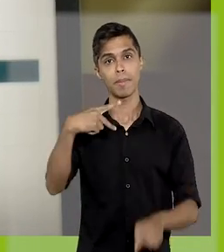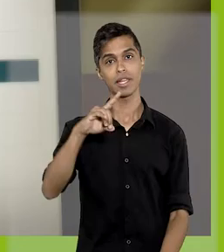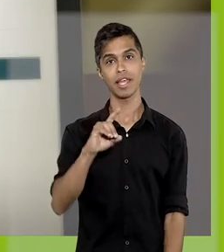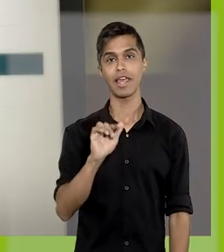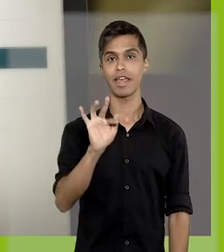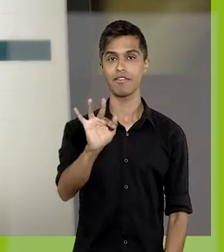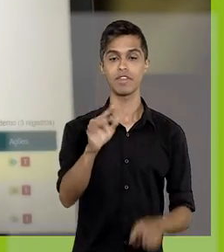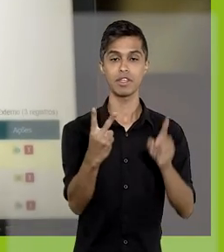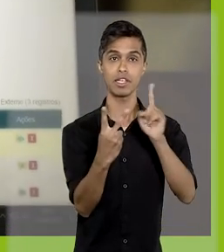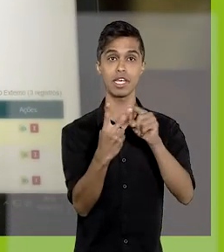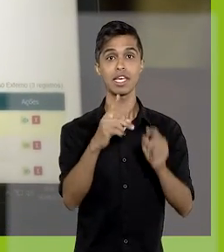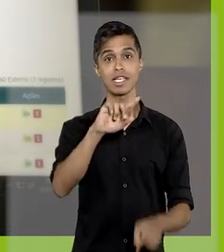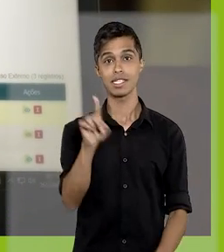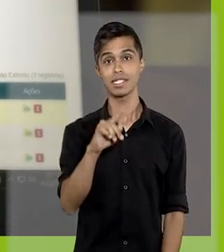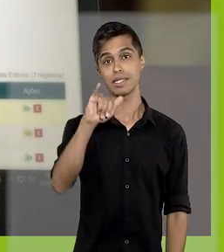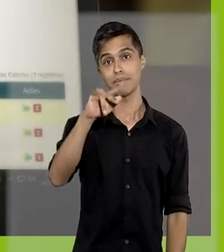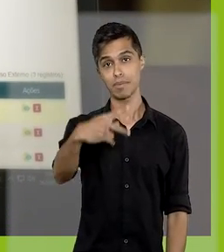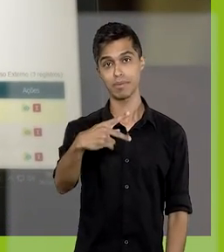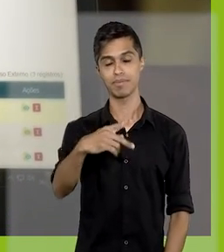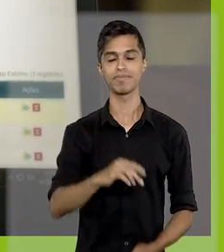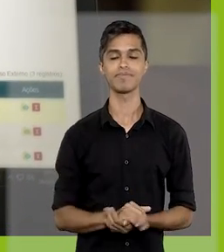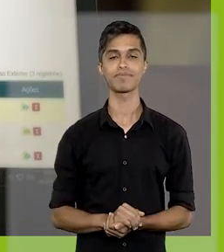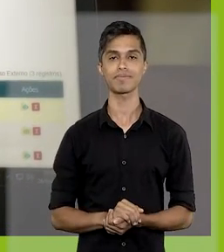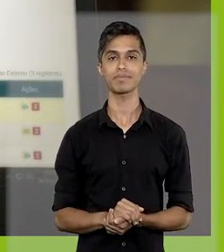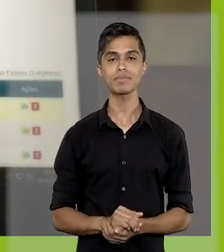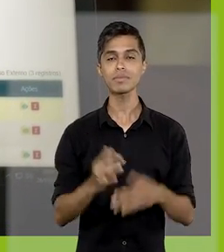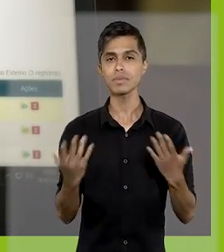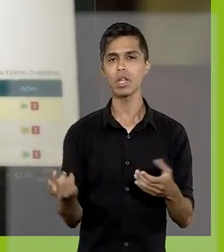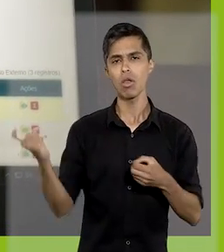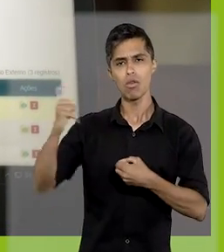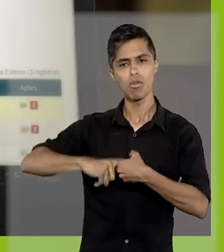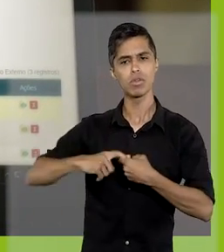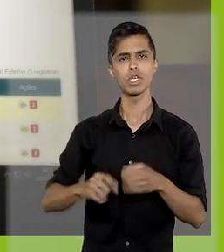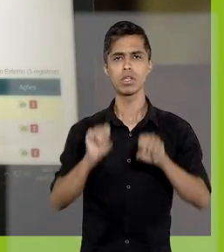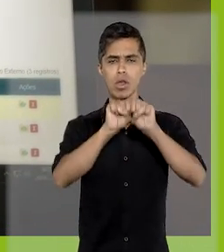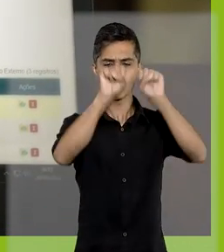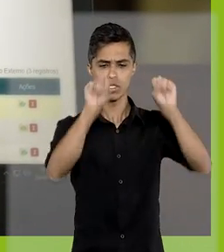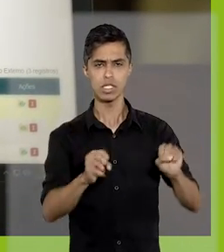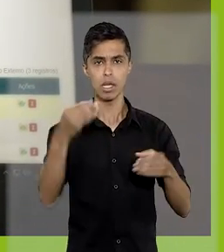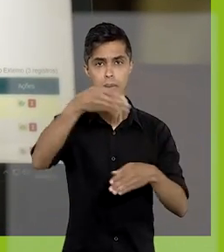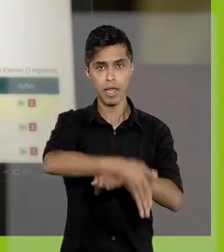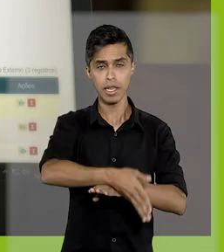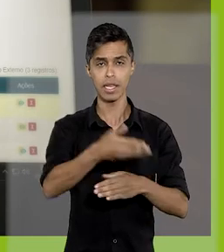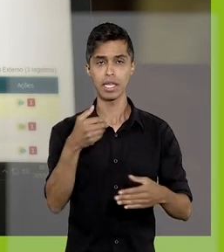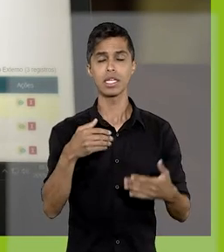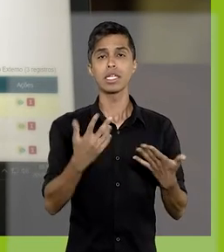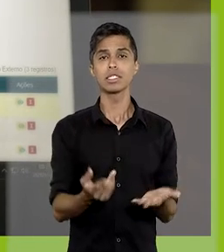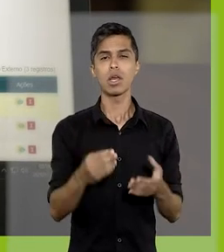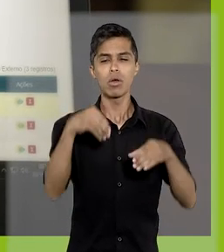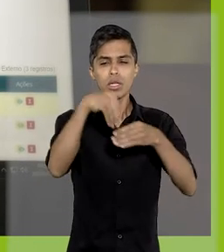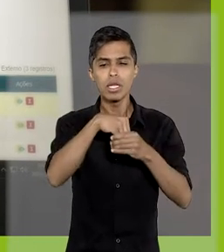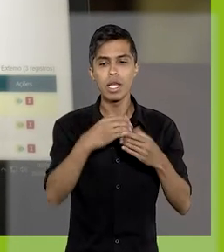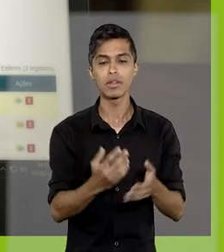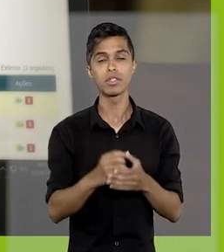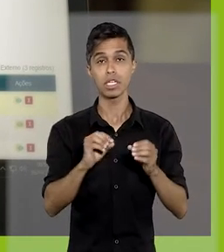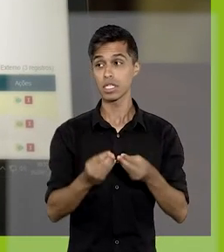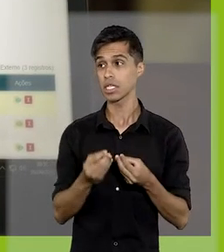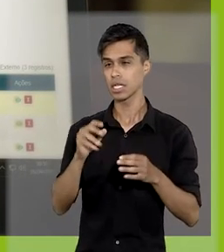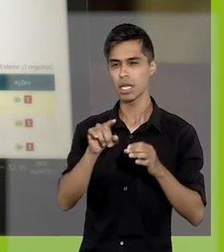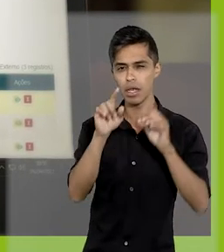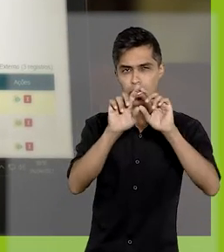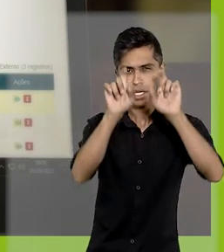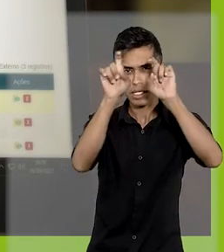ZIP. Retornando ao ambiente de usuários internos do SEI, na tela Gerenciar disponibilizações de acesso